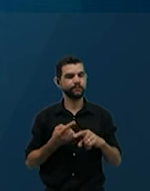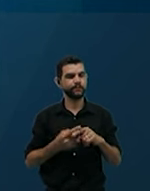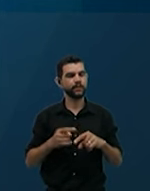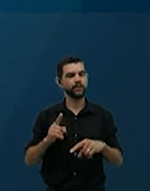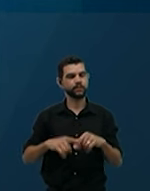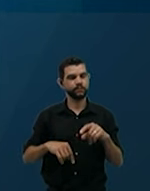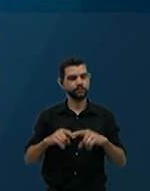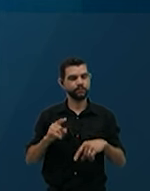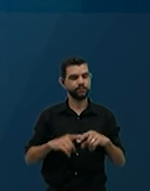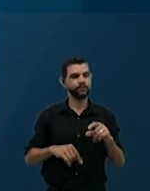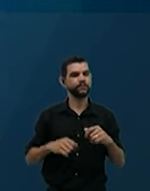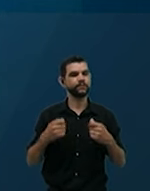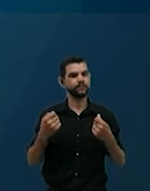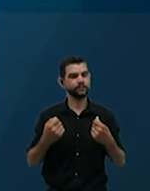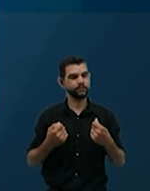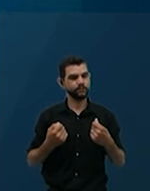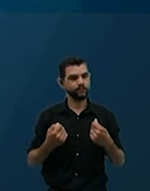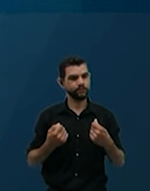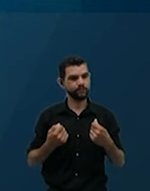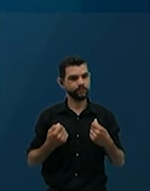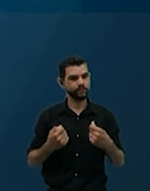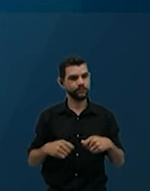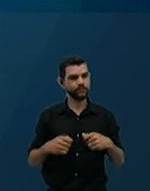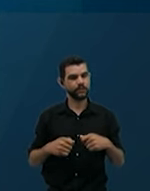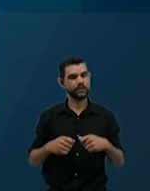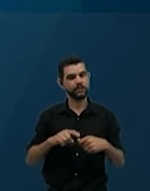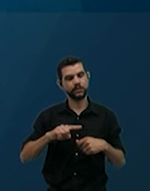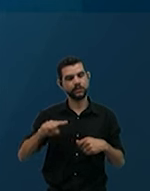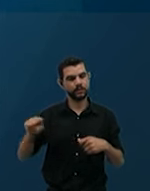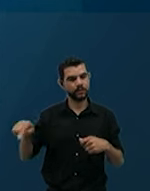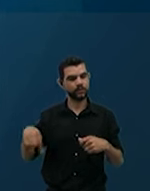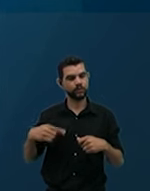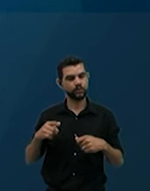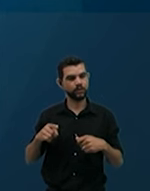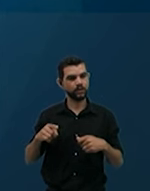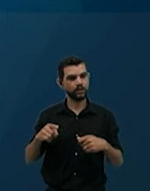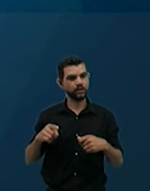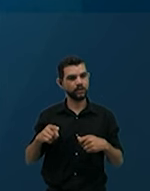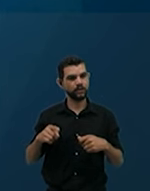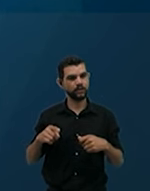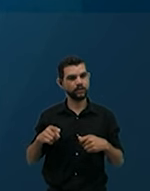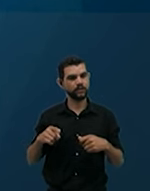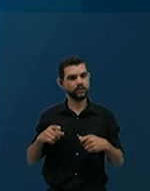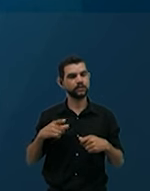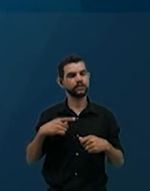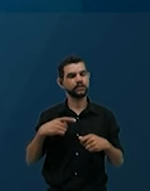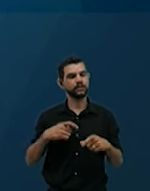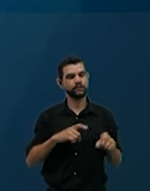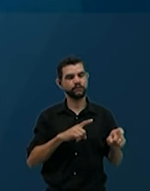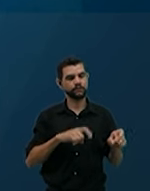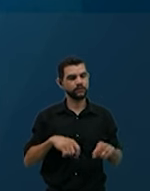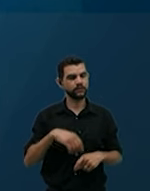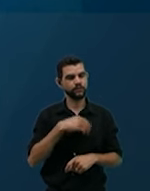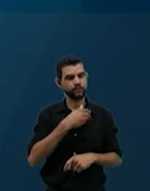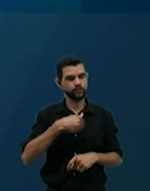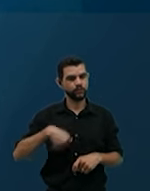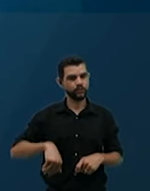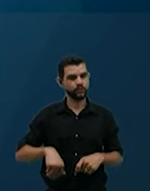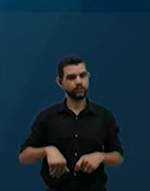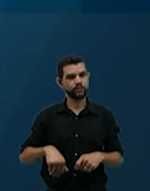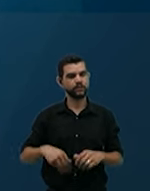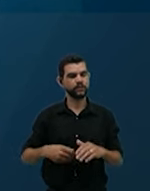a identificação de quais sujeito a fazenda pública poderá se insurgir para